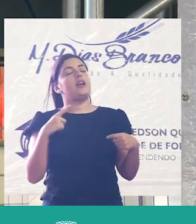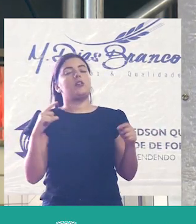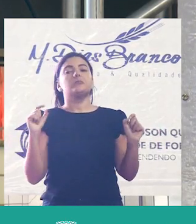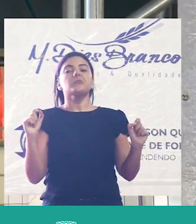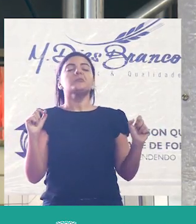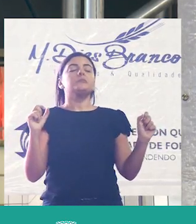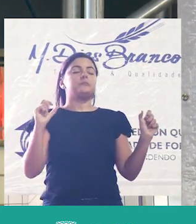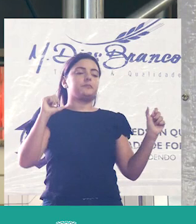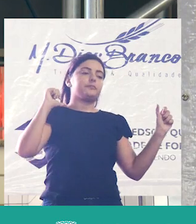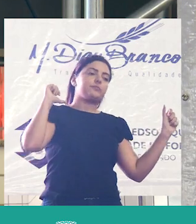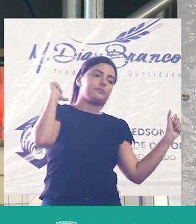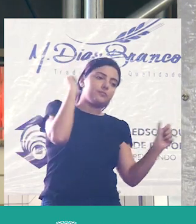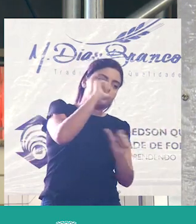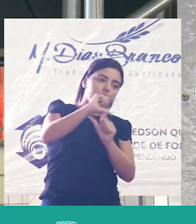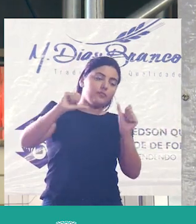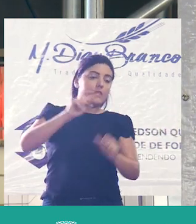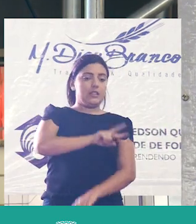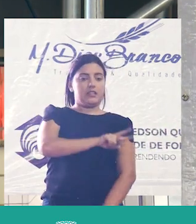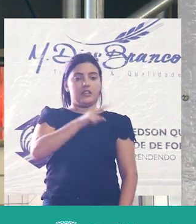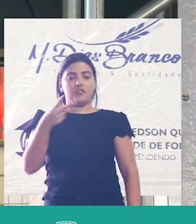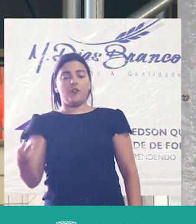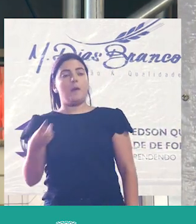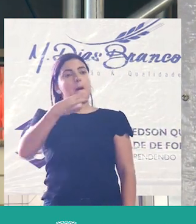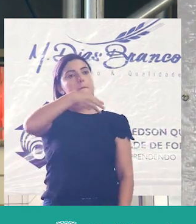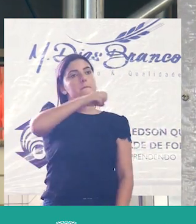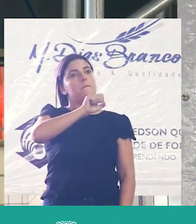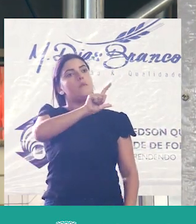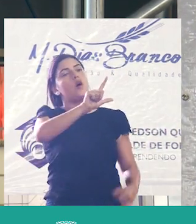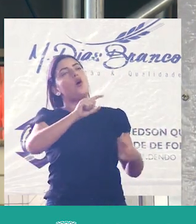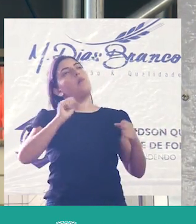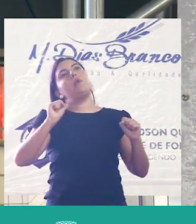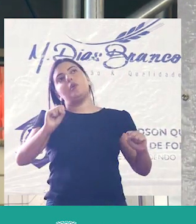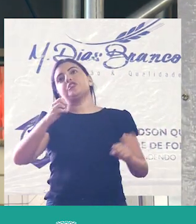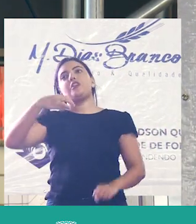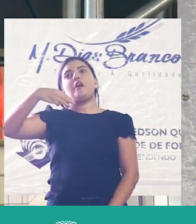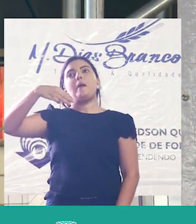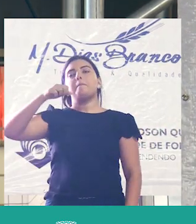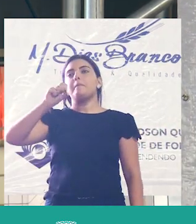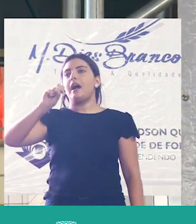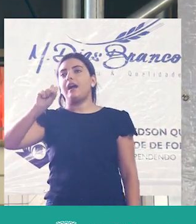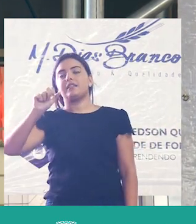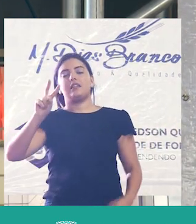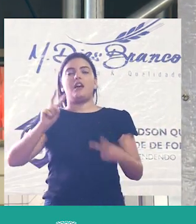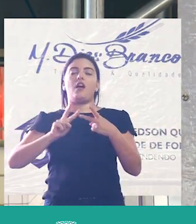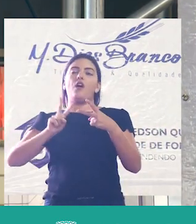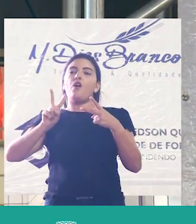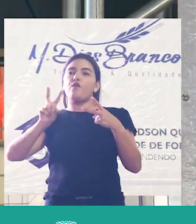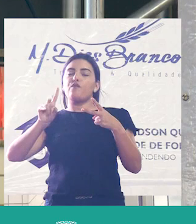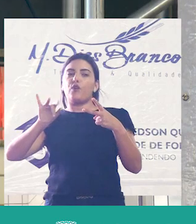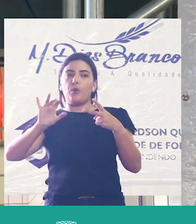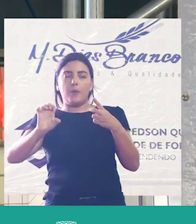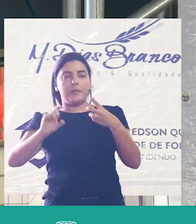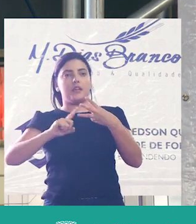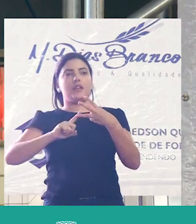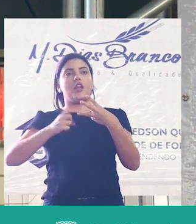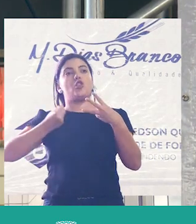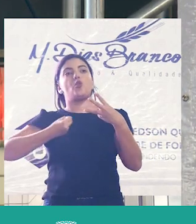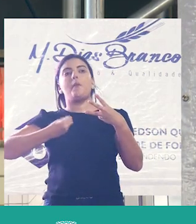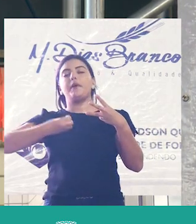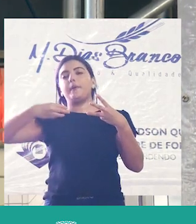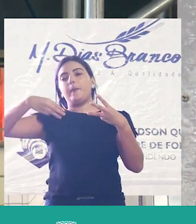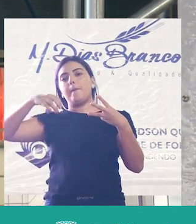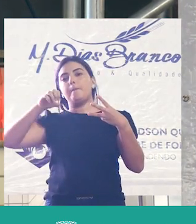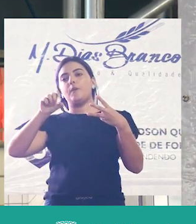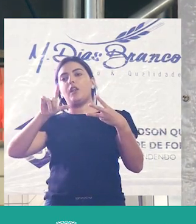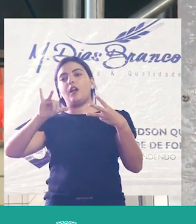que transformar mol em alguma coisa. Ou é mol em massa, ou é mol em volume, ou é mol em número de moléculas. E